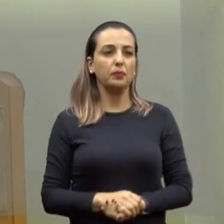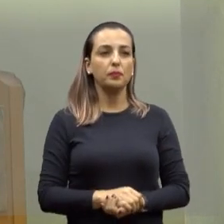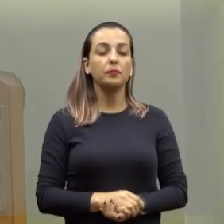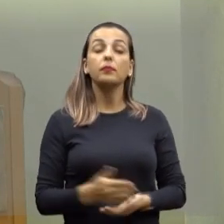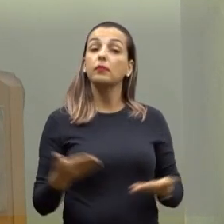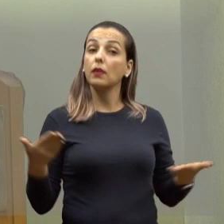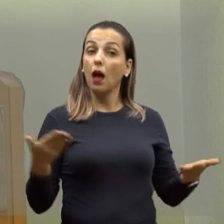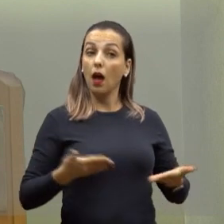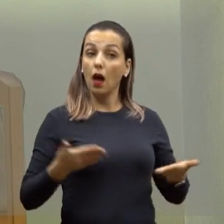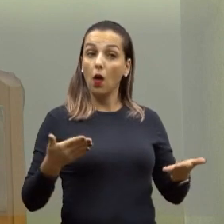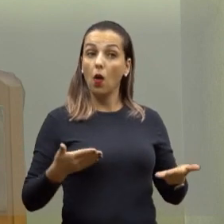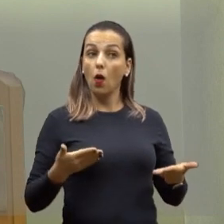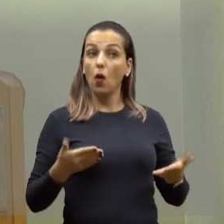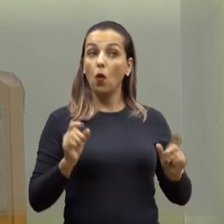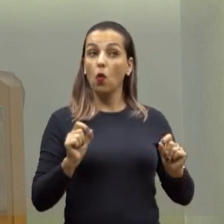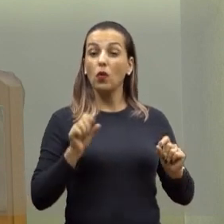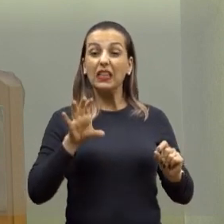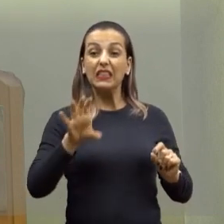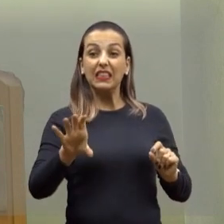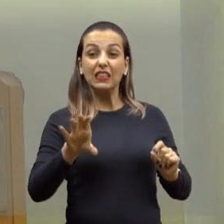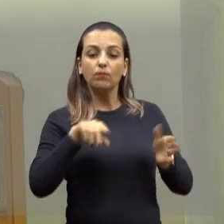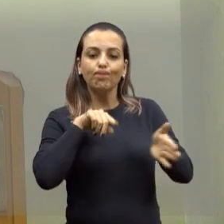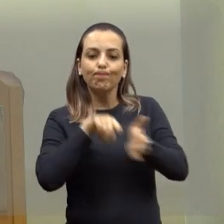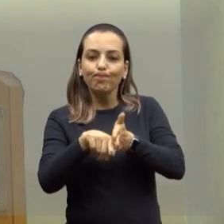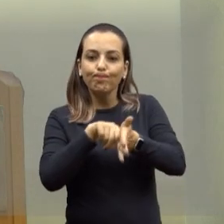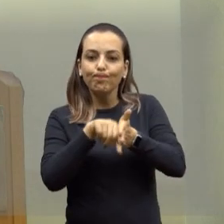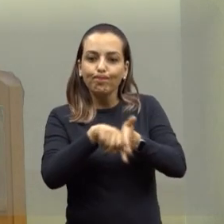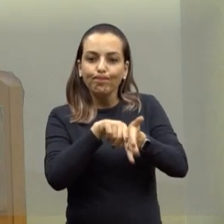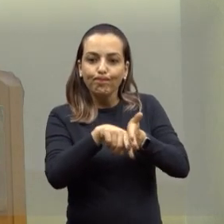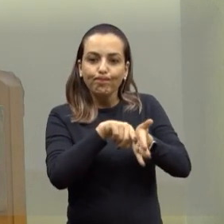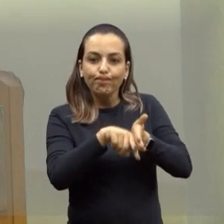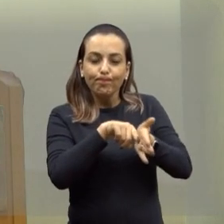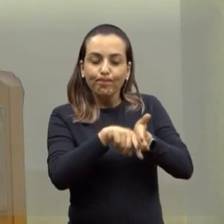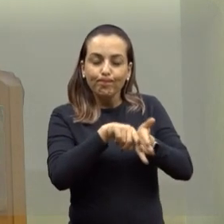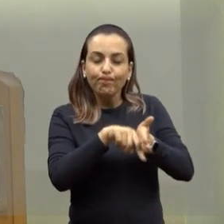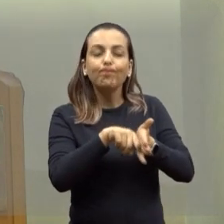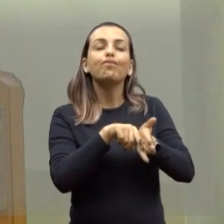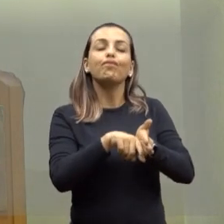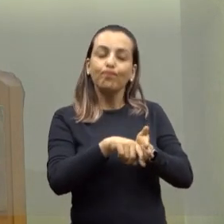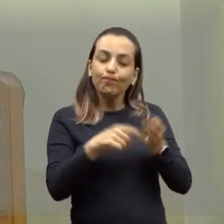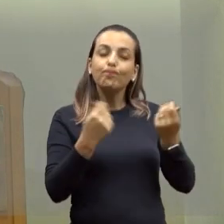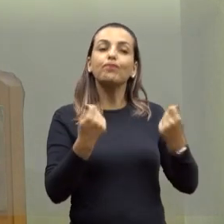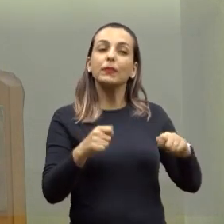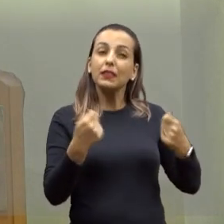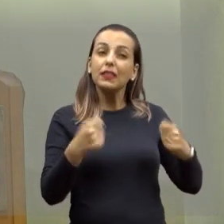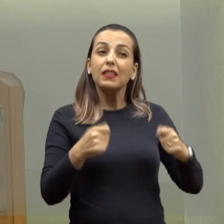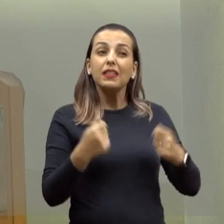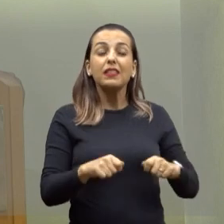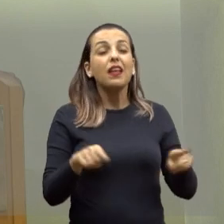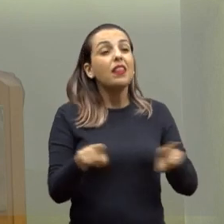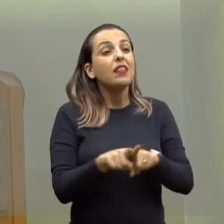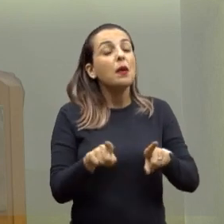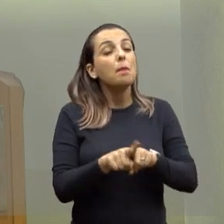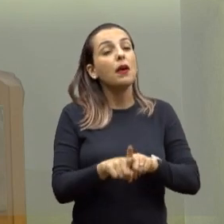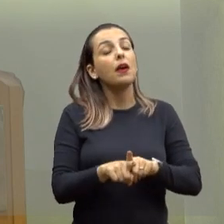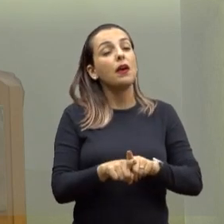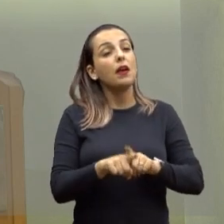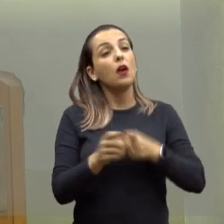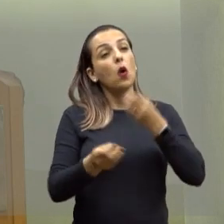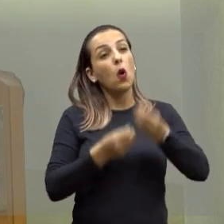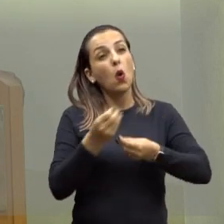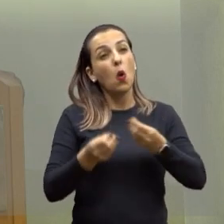agora isso tem que ser apurado Paulo tem que se apurado e tem que ser colocado esse